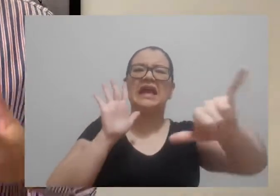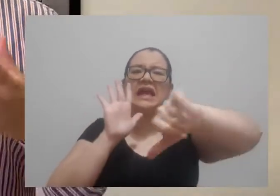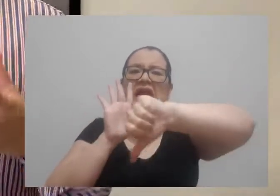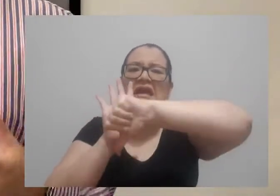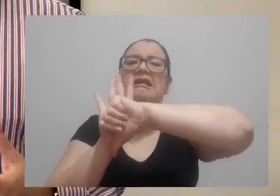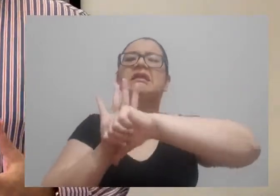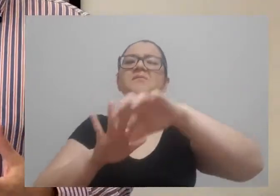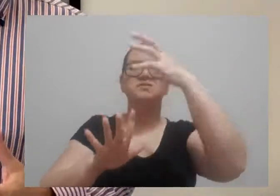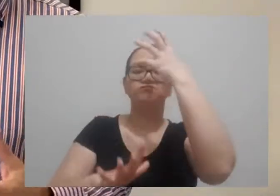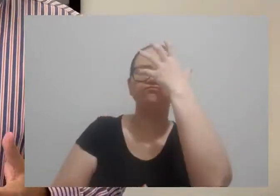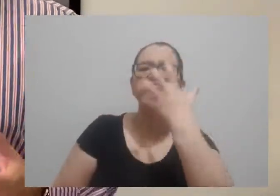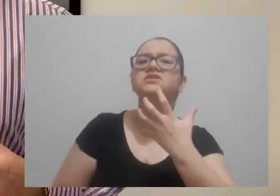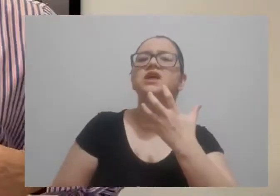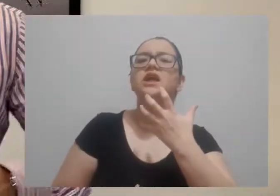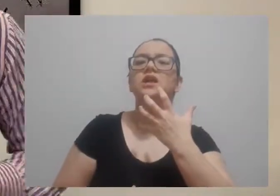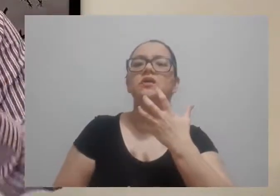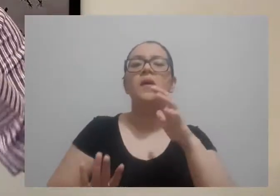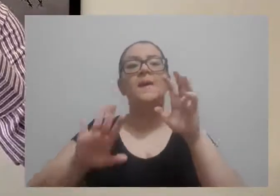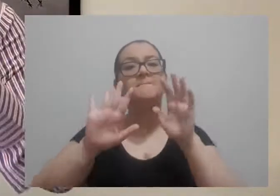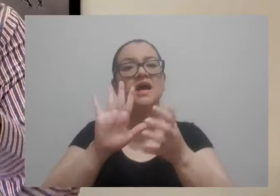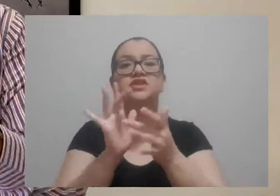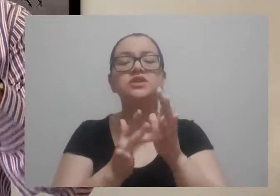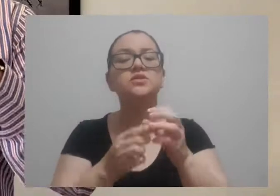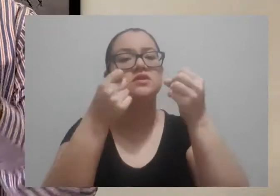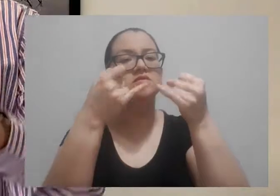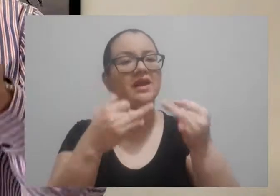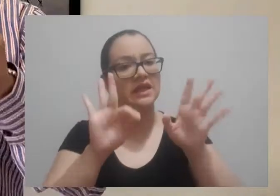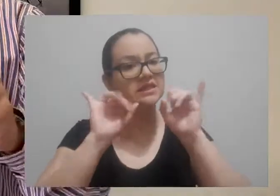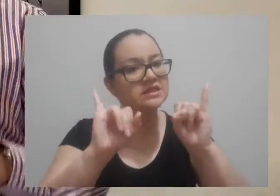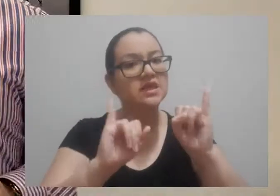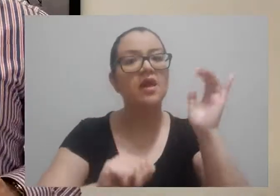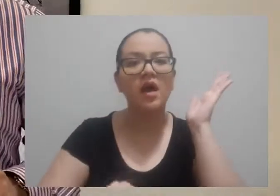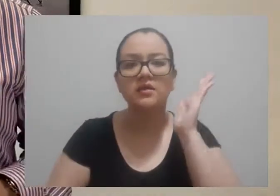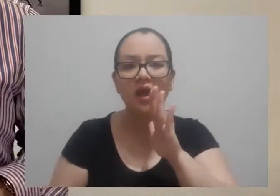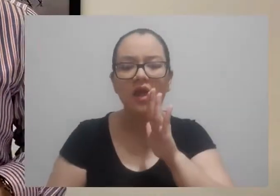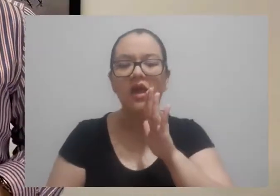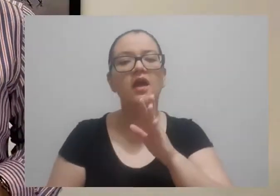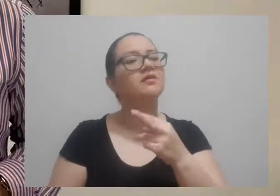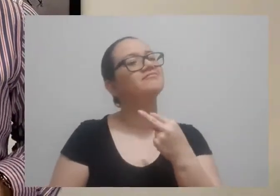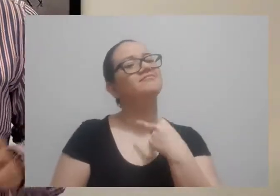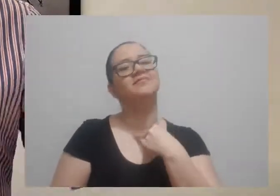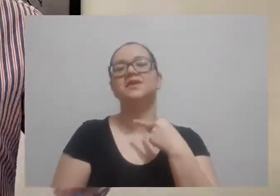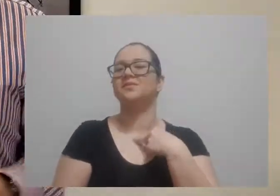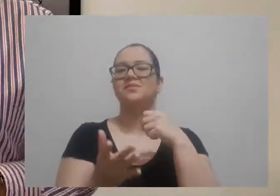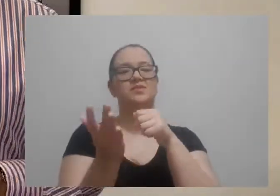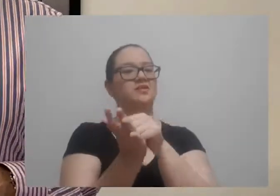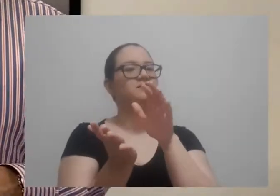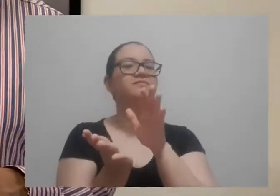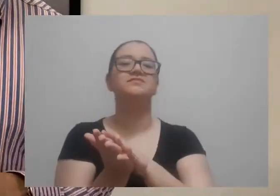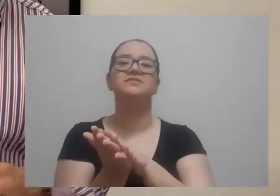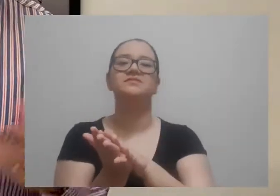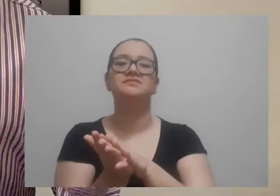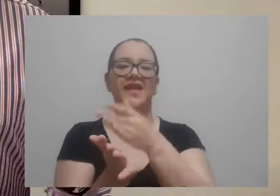situações que, se isso acontecesse, você não deveria entrar no contexto da retaliação. E para isso,